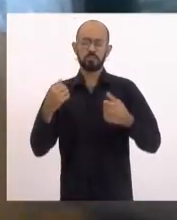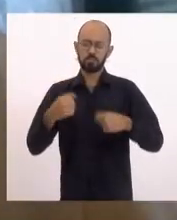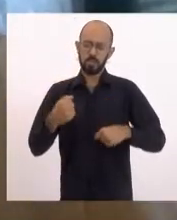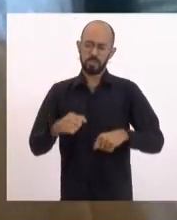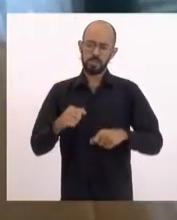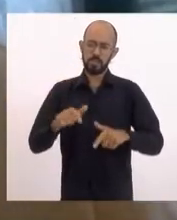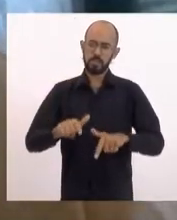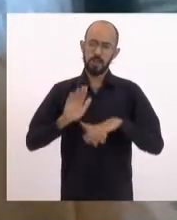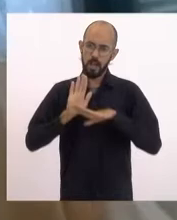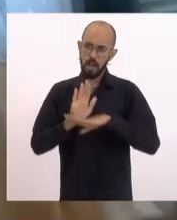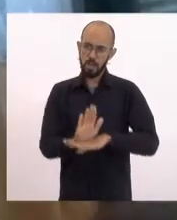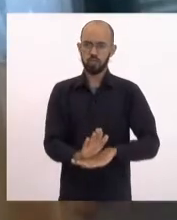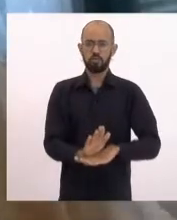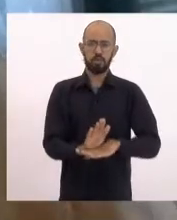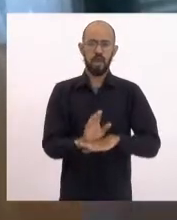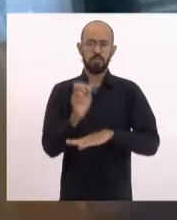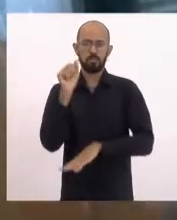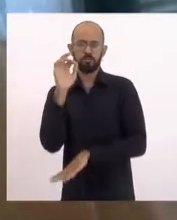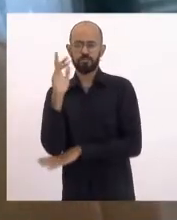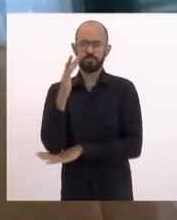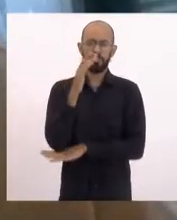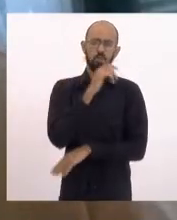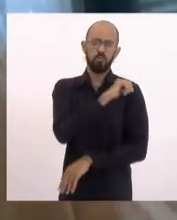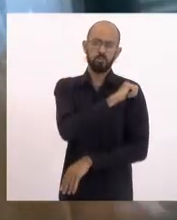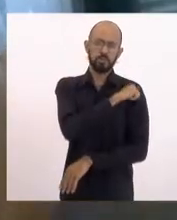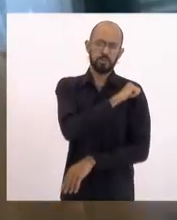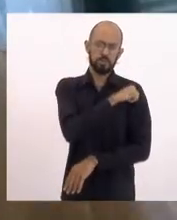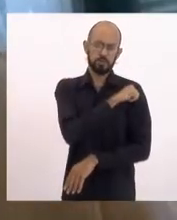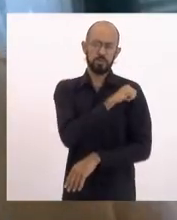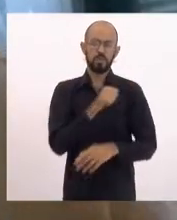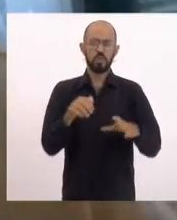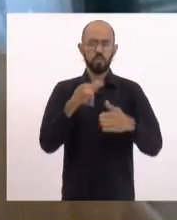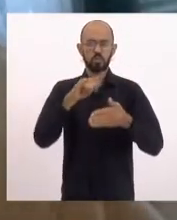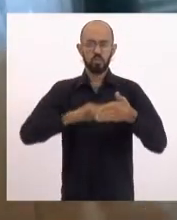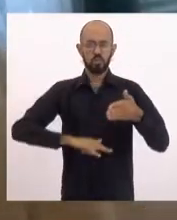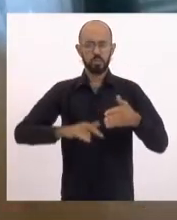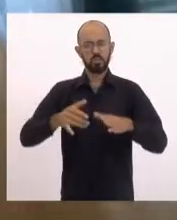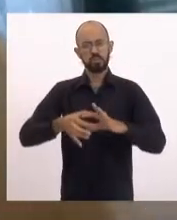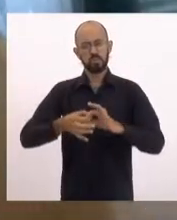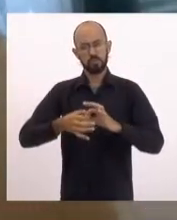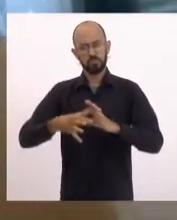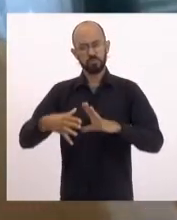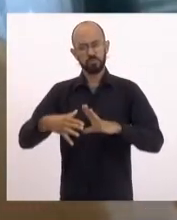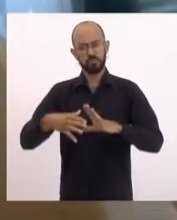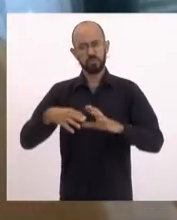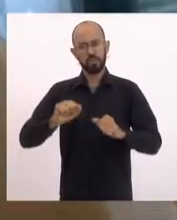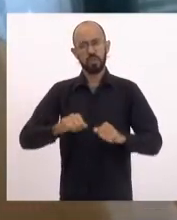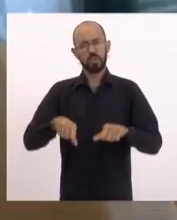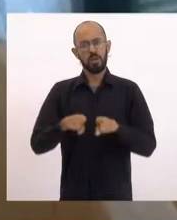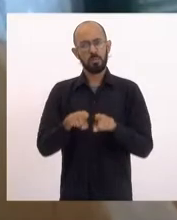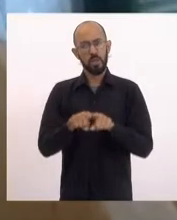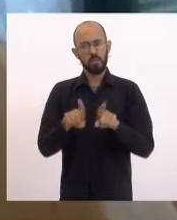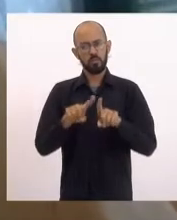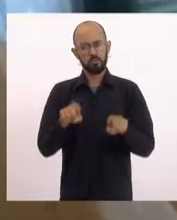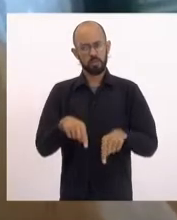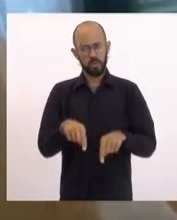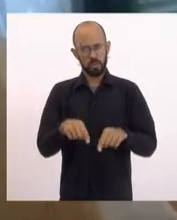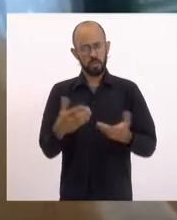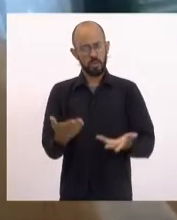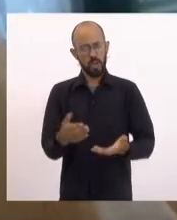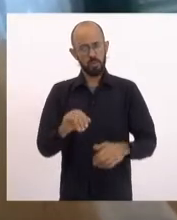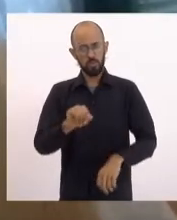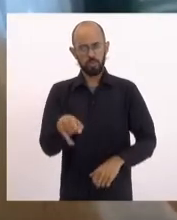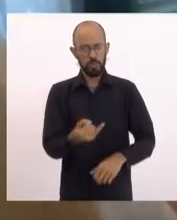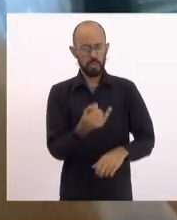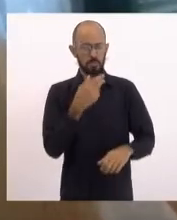a fiscalização, o licenciamento, o quadro técnico. Eu queria aproveitar para elogiar o trabalho.